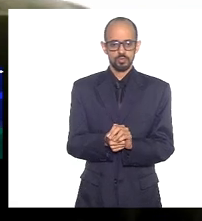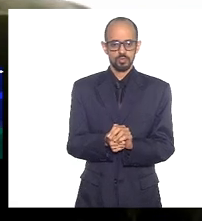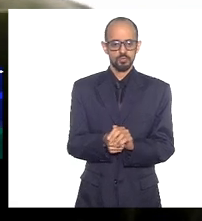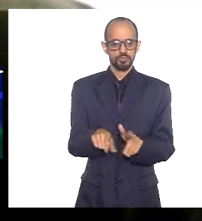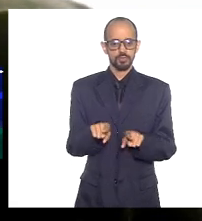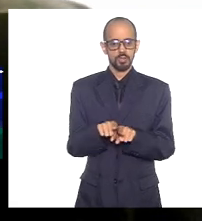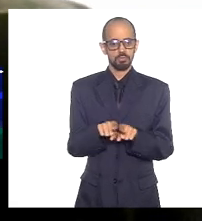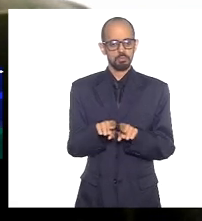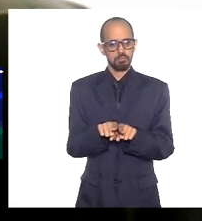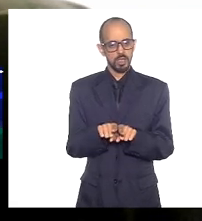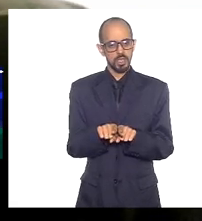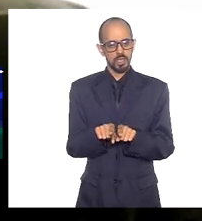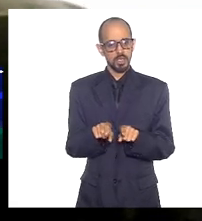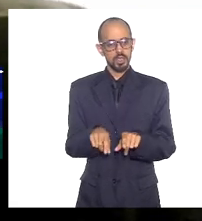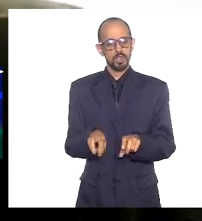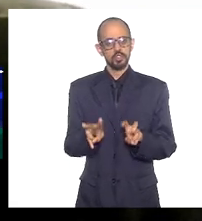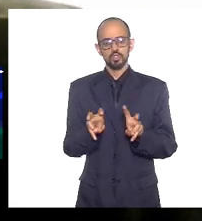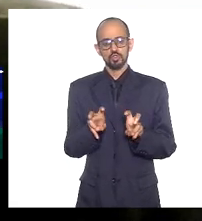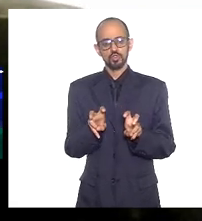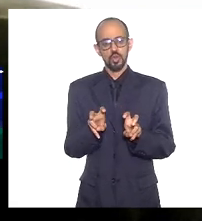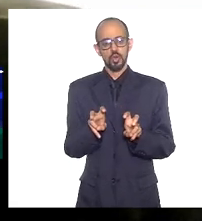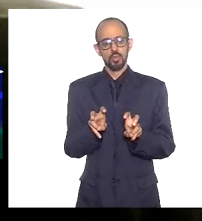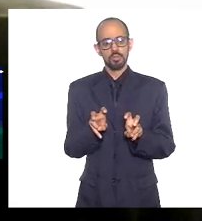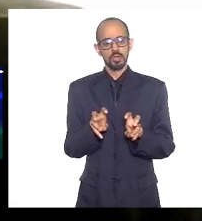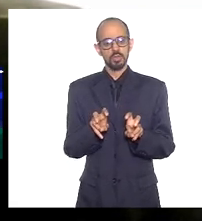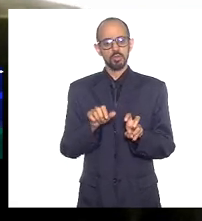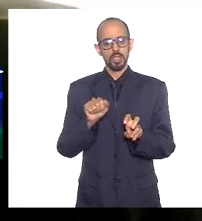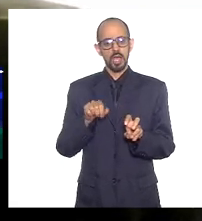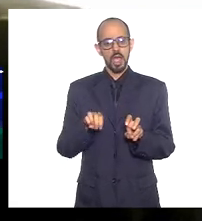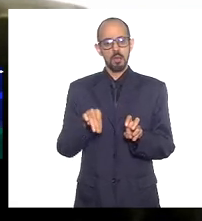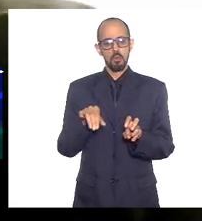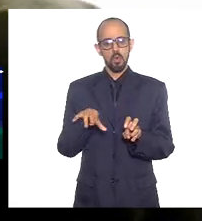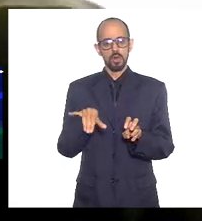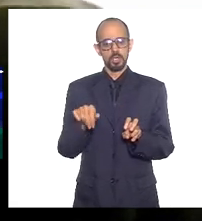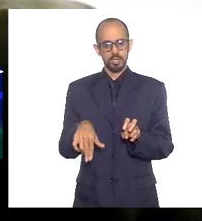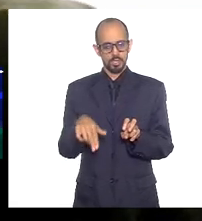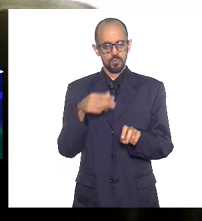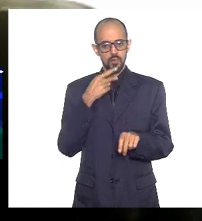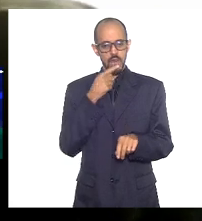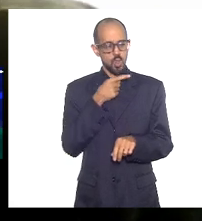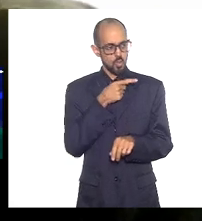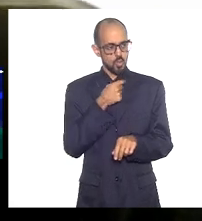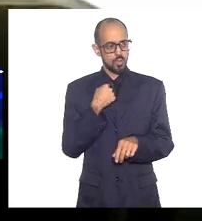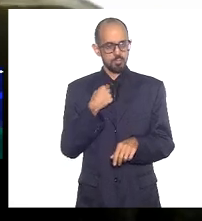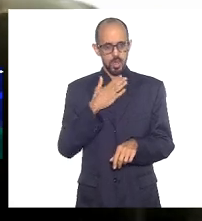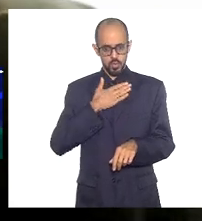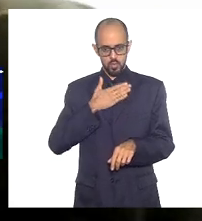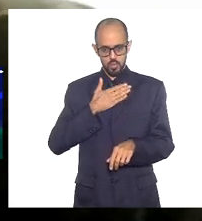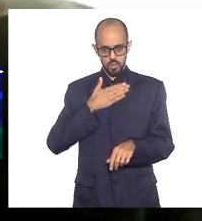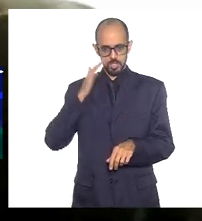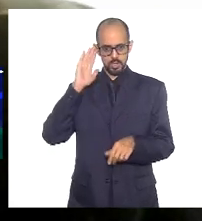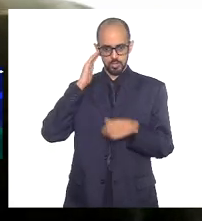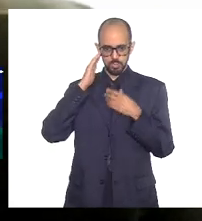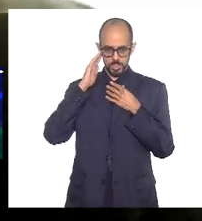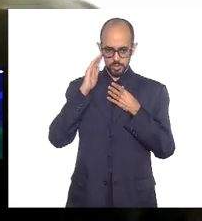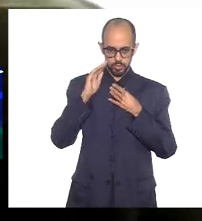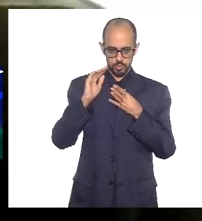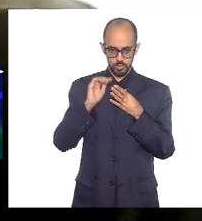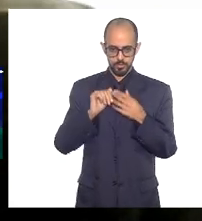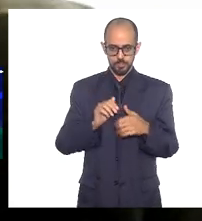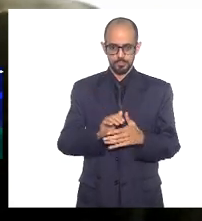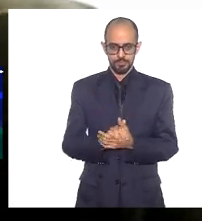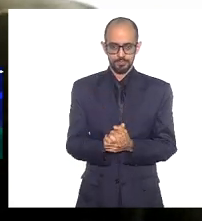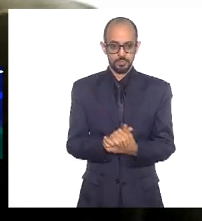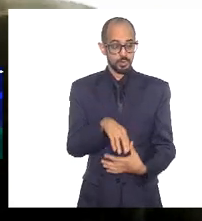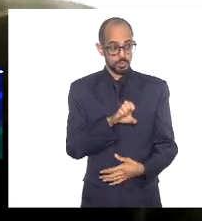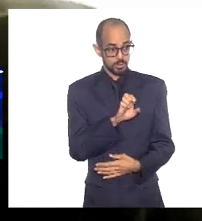sobre uma colocação do Rodrigo Amorim. O eu entendo? Eu entendo, Sérgio Fernandes,